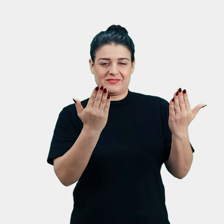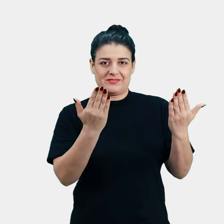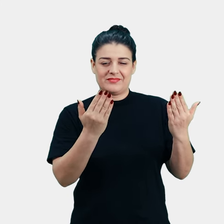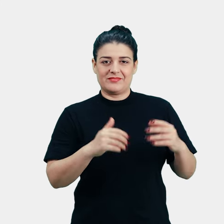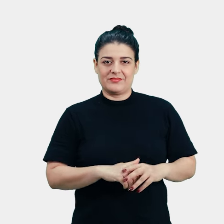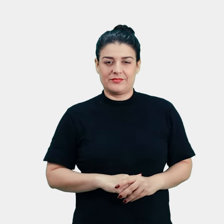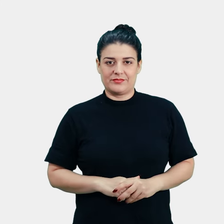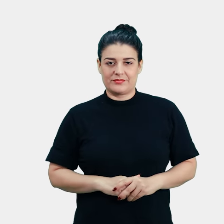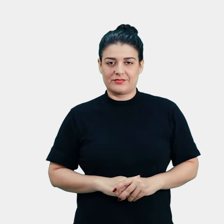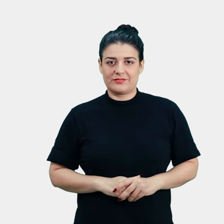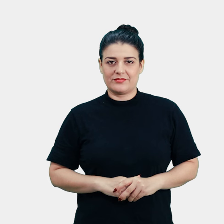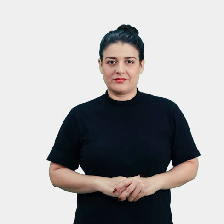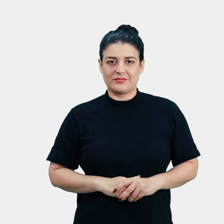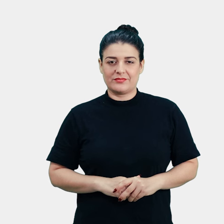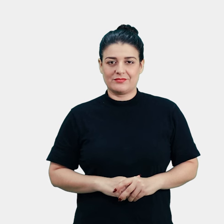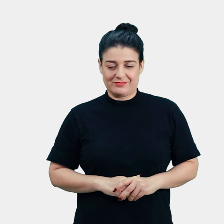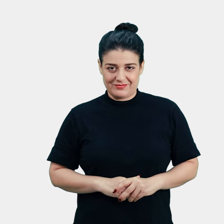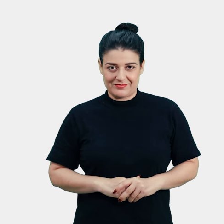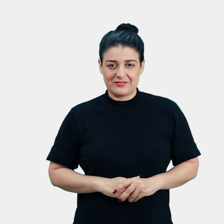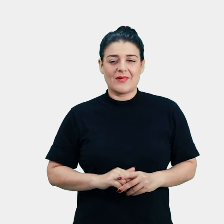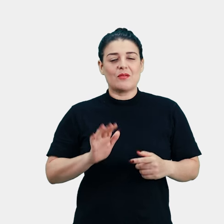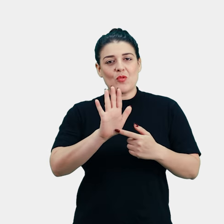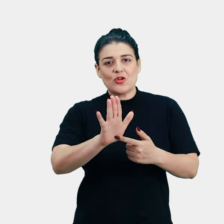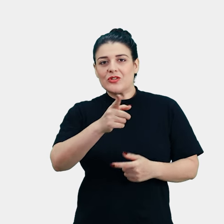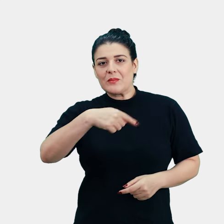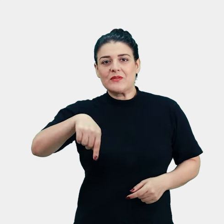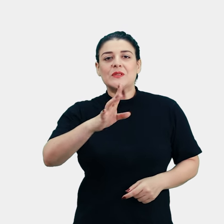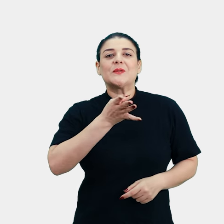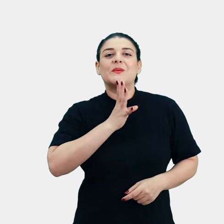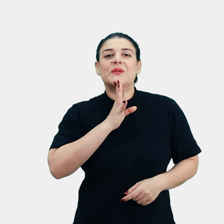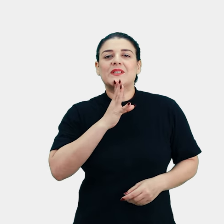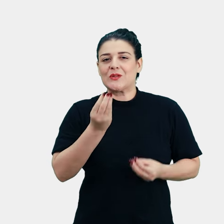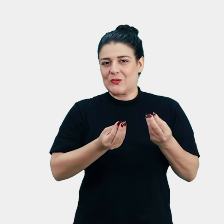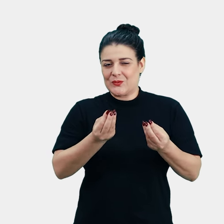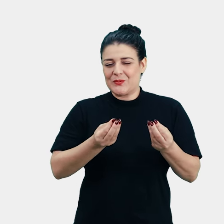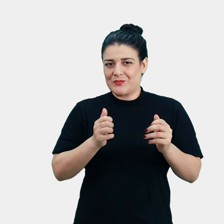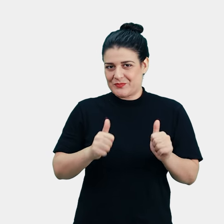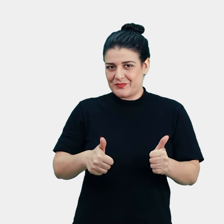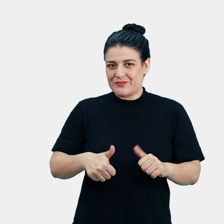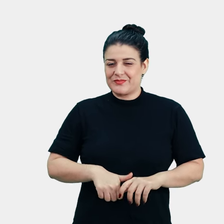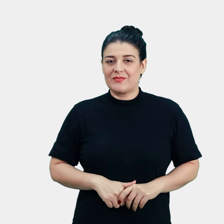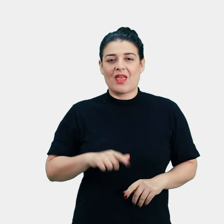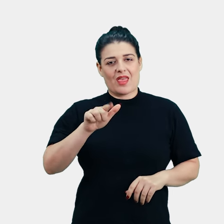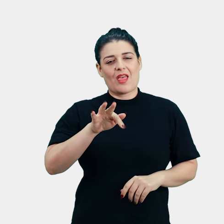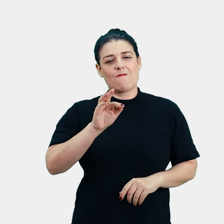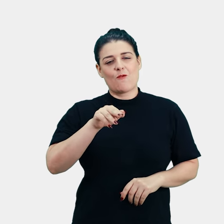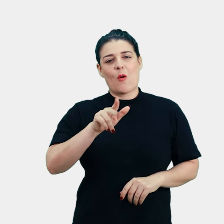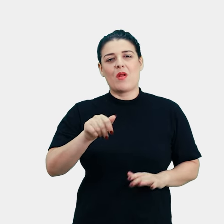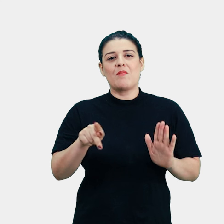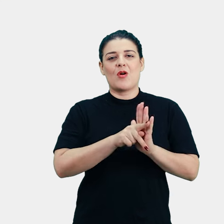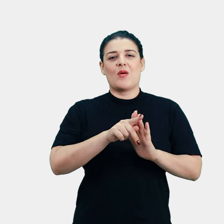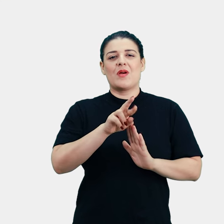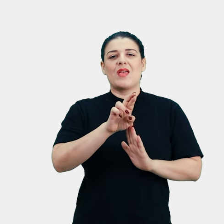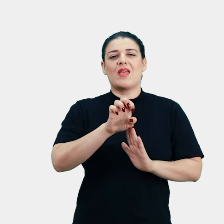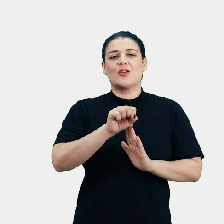sobre delta Mz, tá? Para vocês conhecerem aí, tá? A forma da